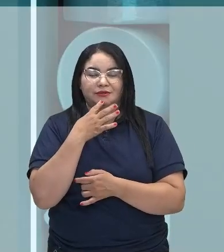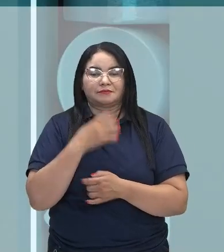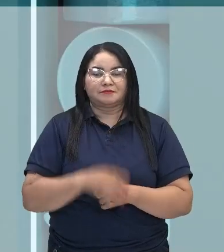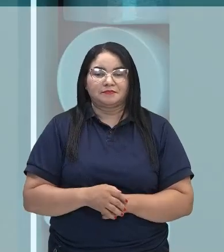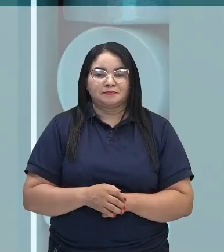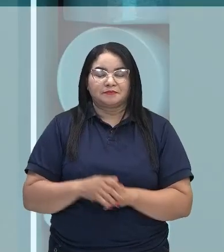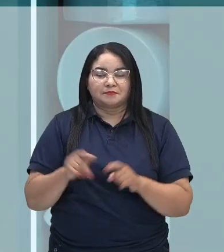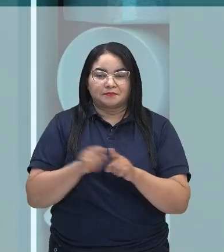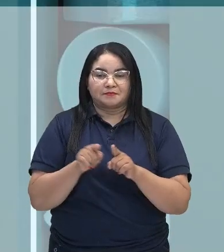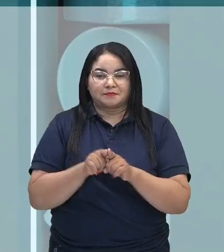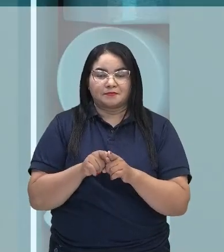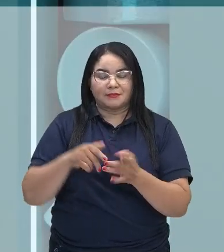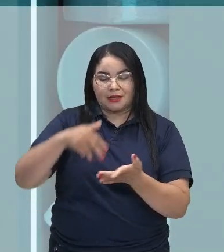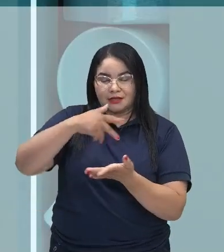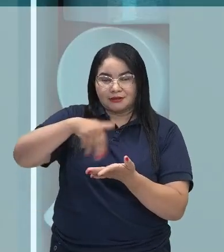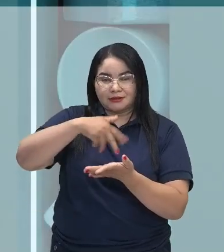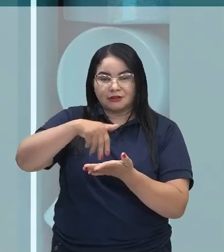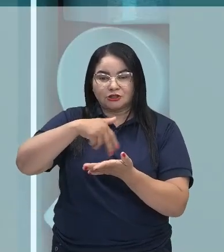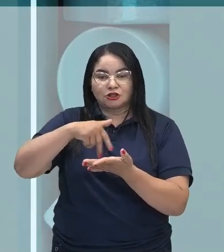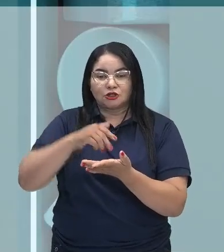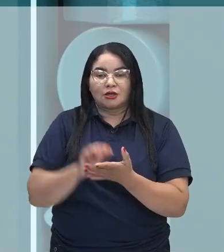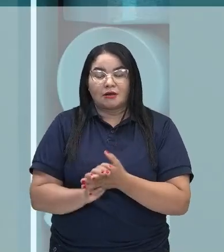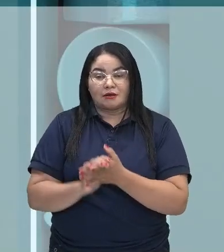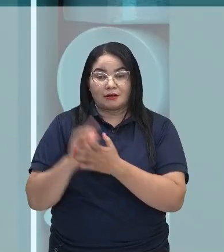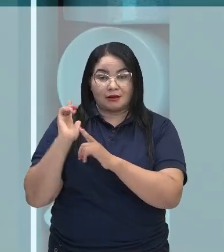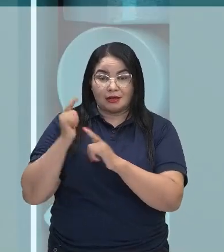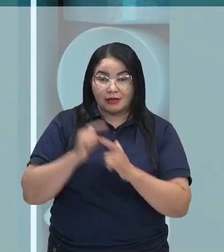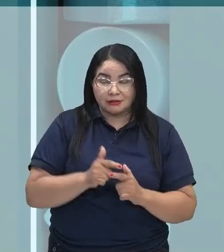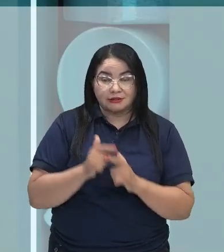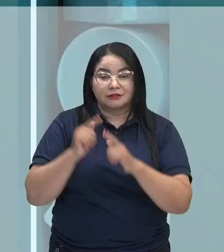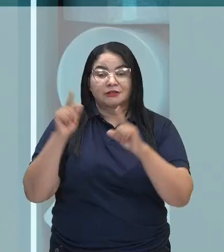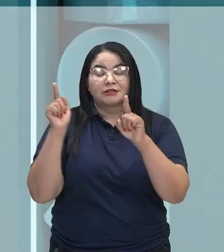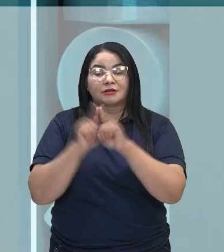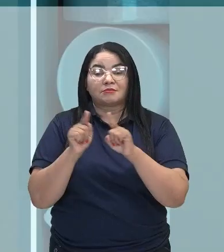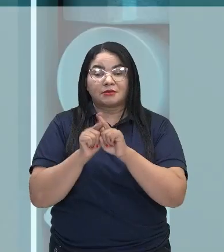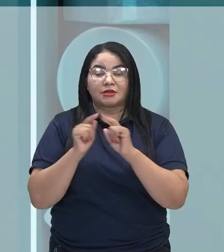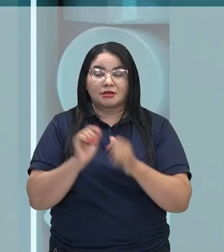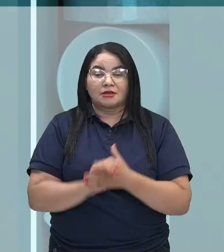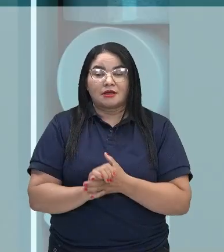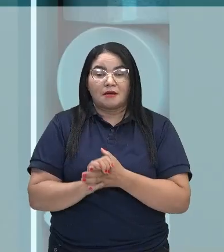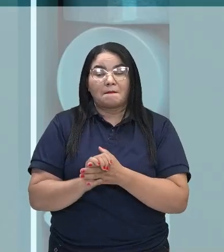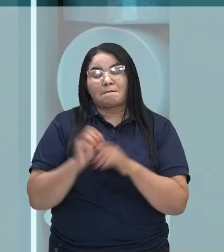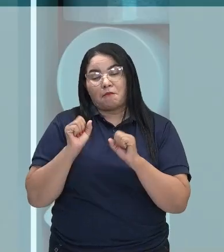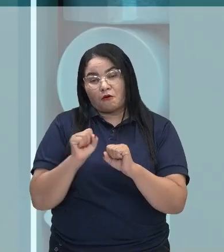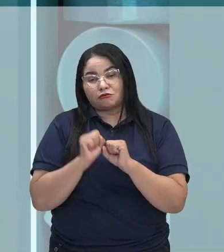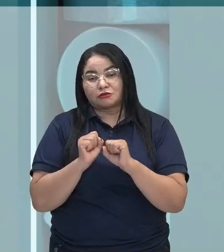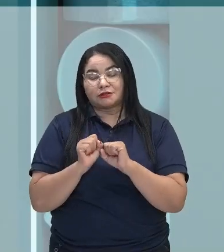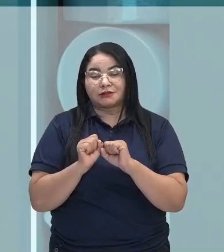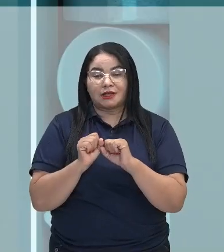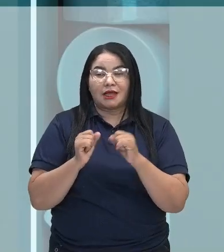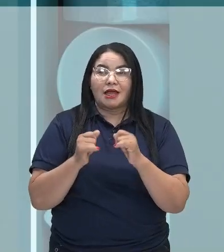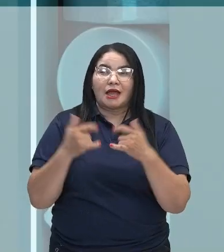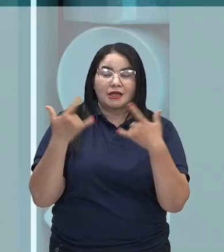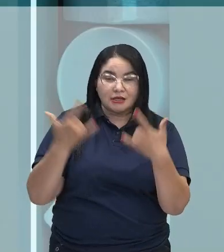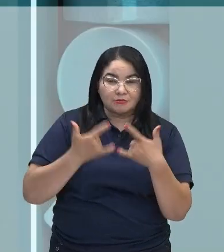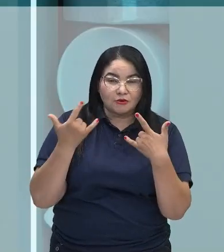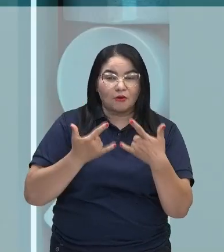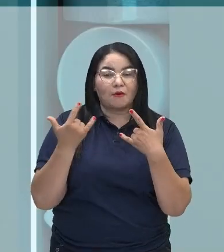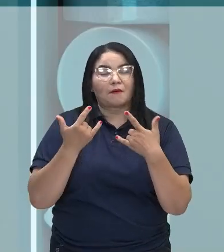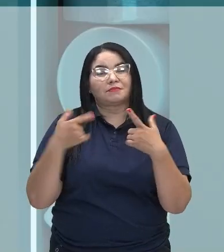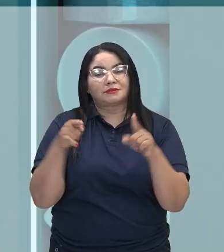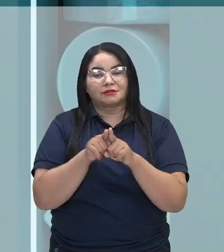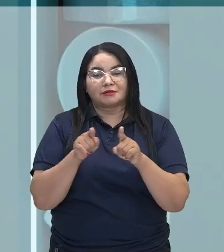dança clássica, pode ser a dança contemporânea, pode ser o hip hop, pode ser danças folclóricas. Então,